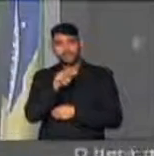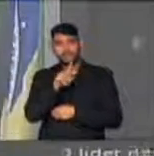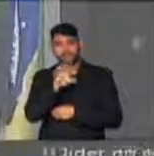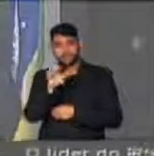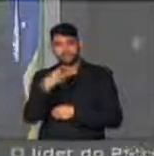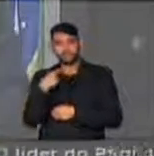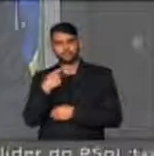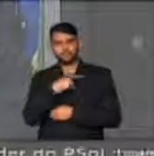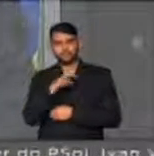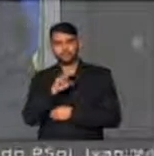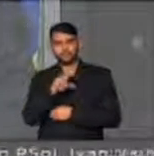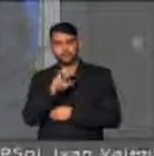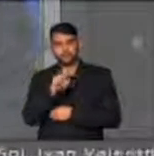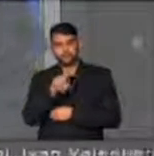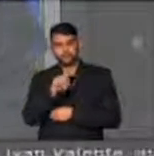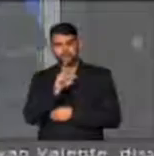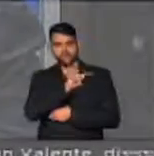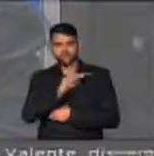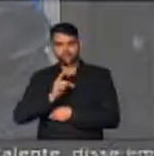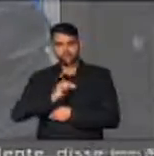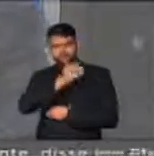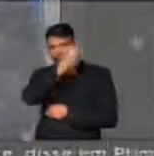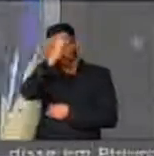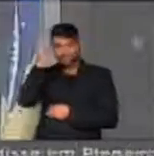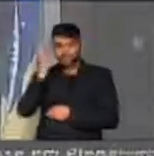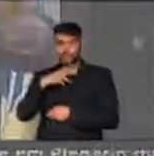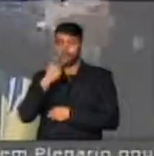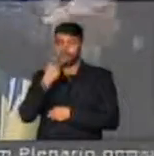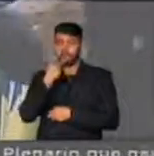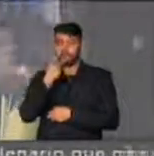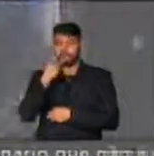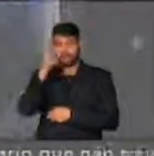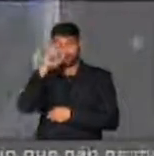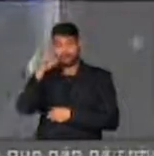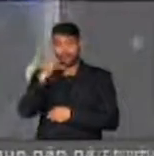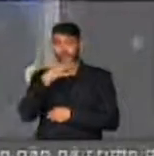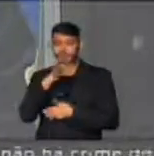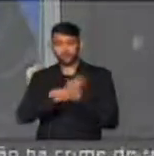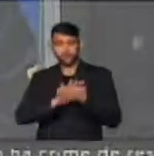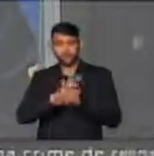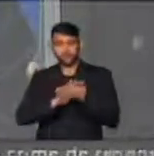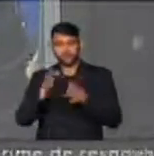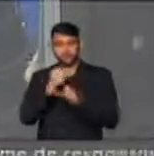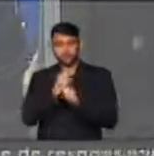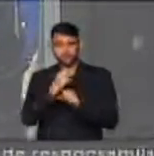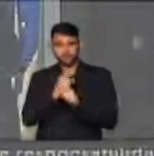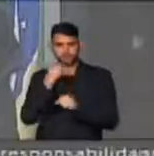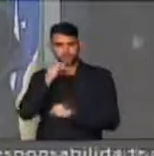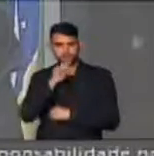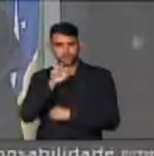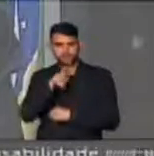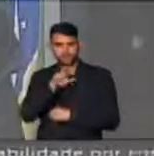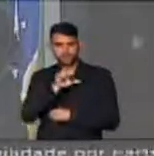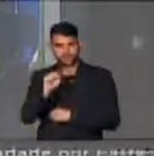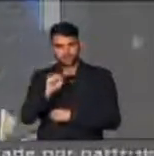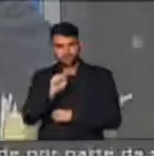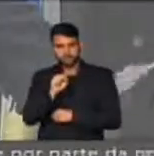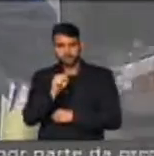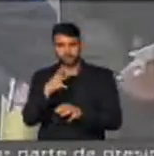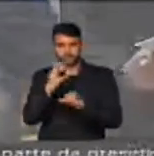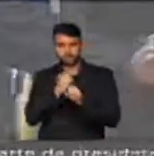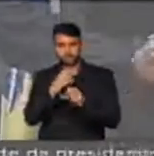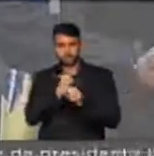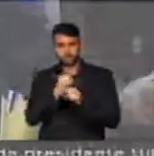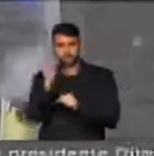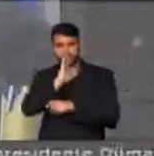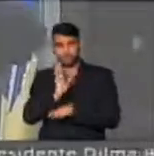o pastor Everaldo, viu, presidente Eduardo? Ela diz, os senhores não conhecem o orçamento, deputado Francisco. O